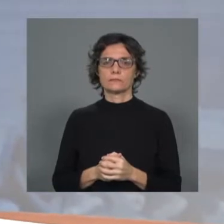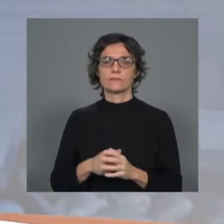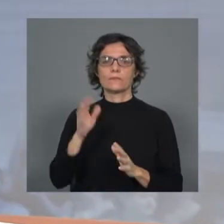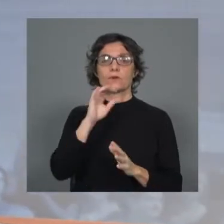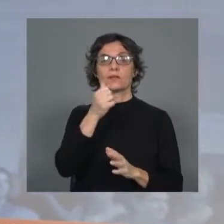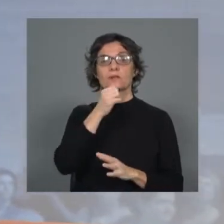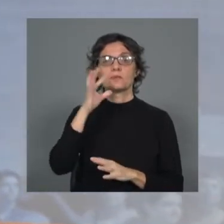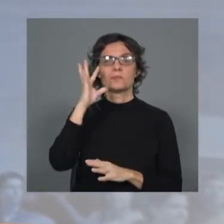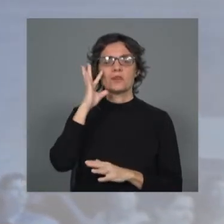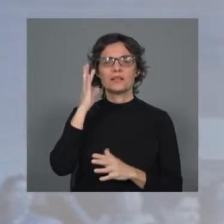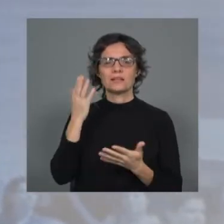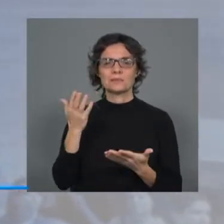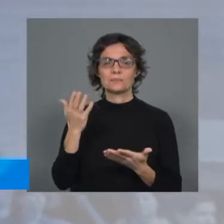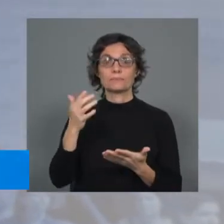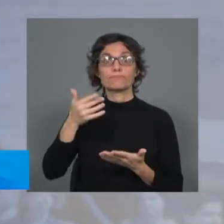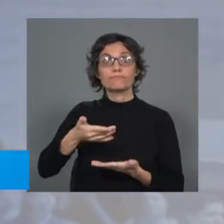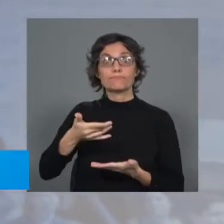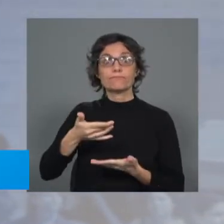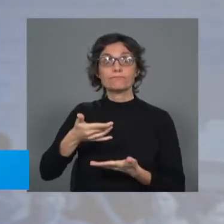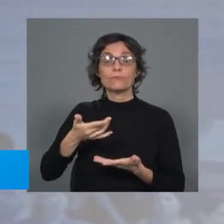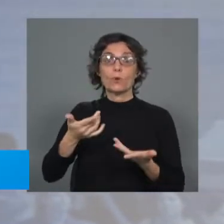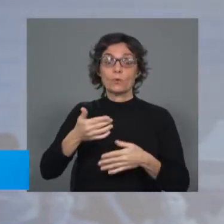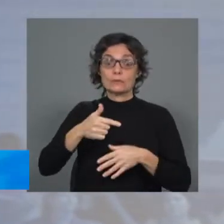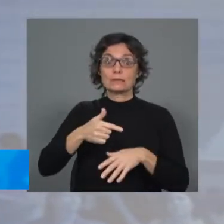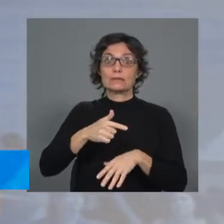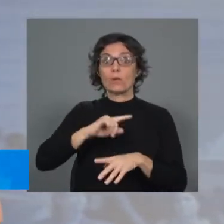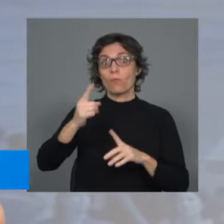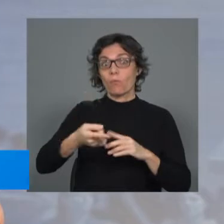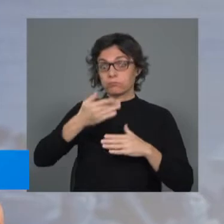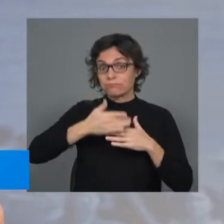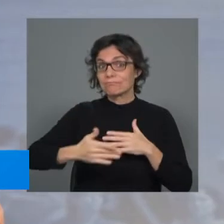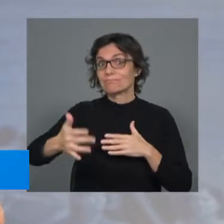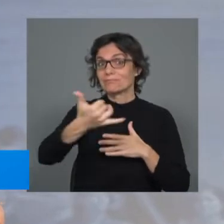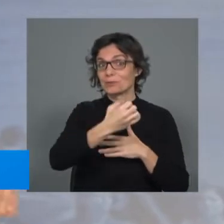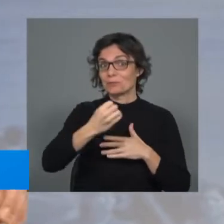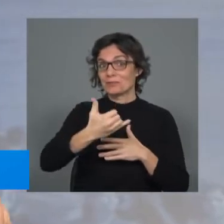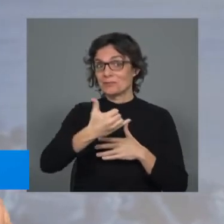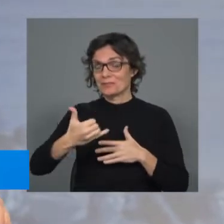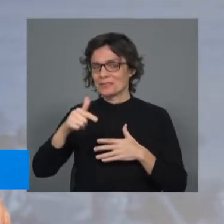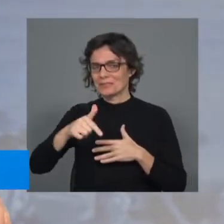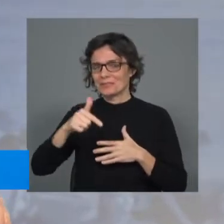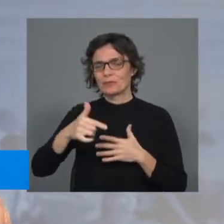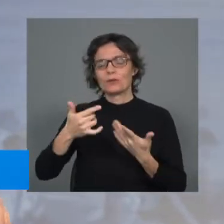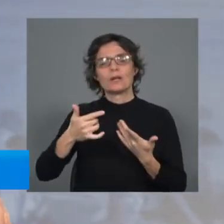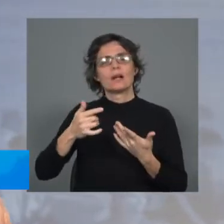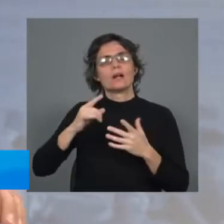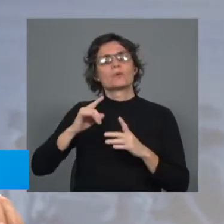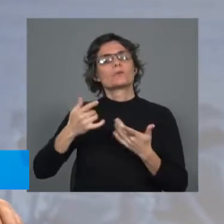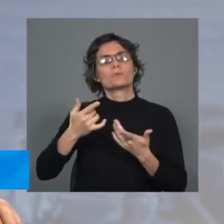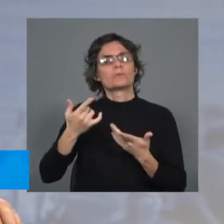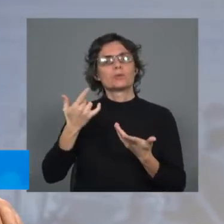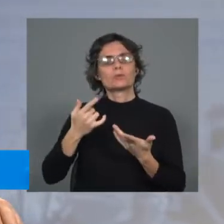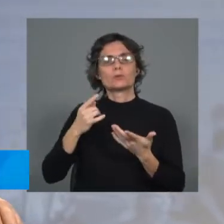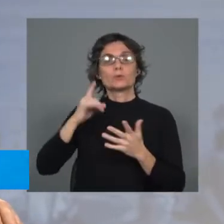Olá, muito boa tarde. Estamos no arranque do novo ano, um 2022 que começou pelo Dia Mundial da Paz e na